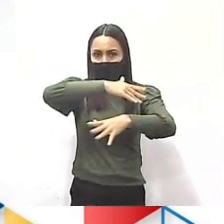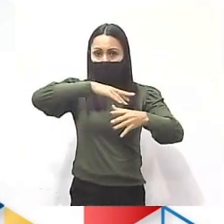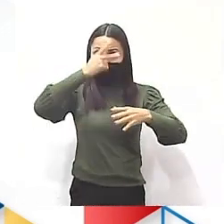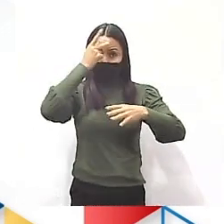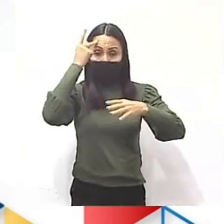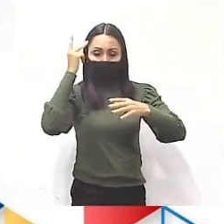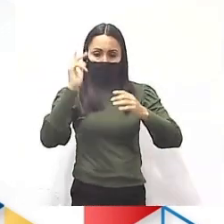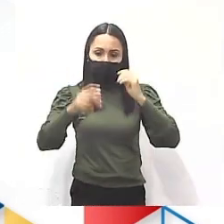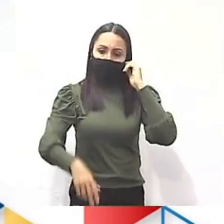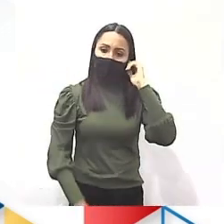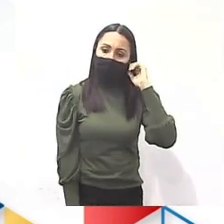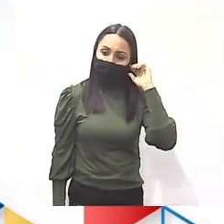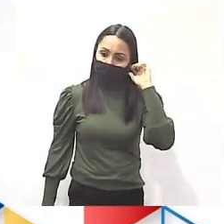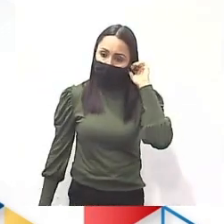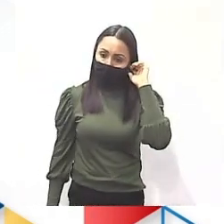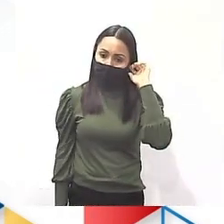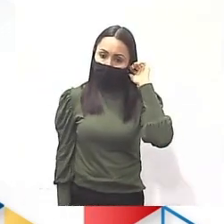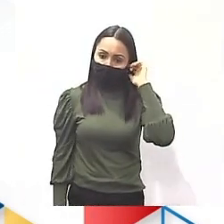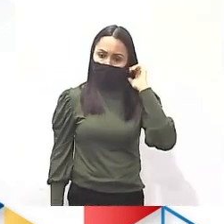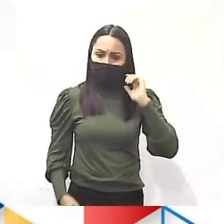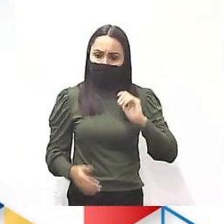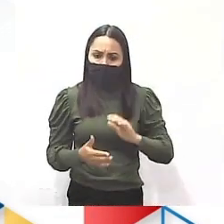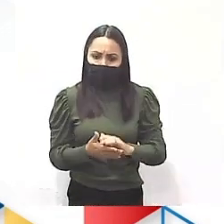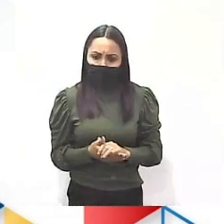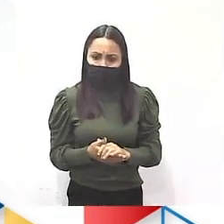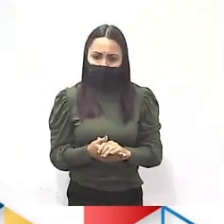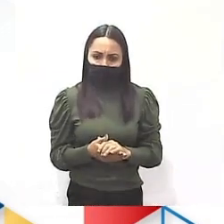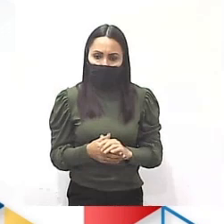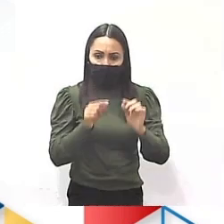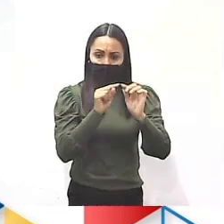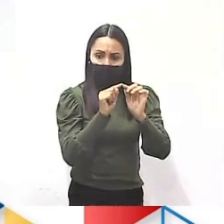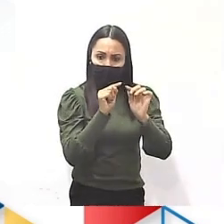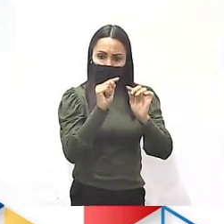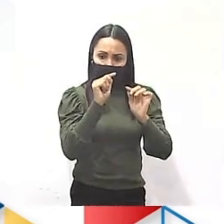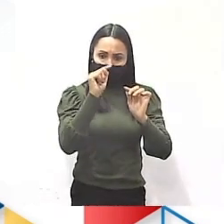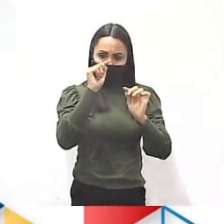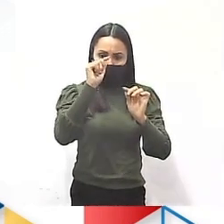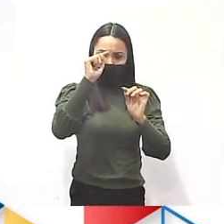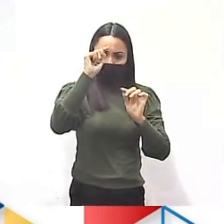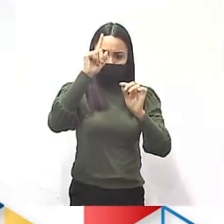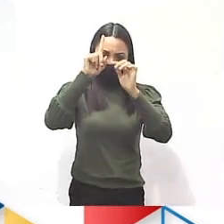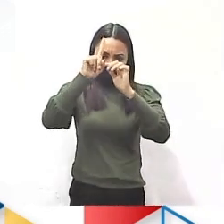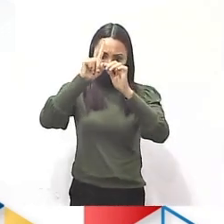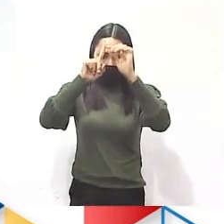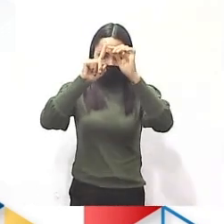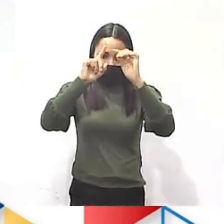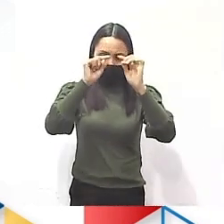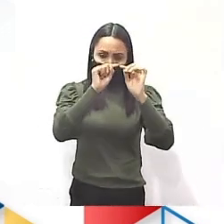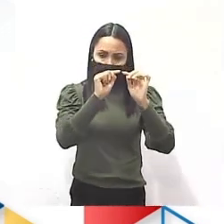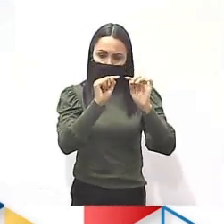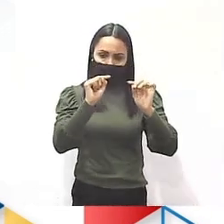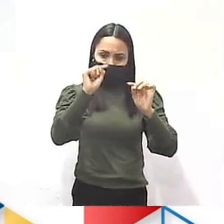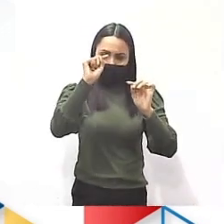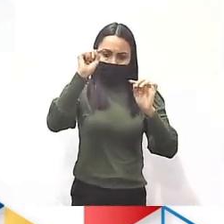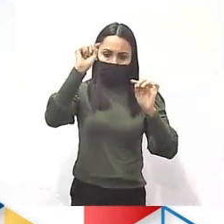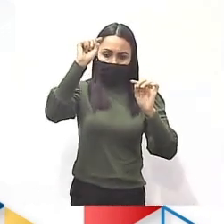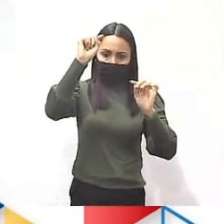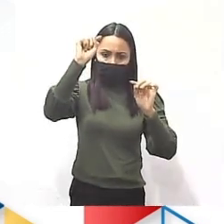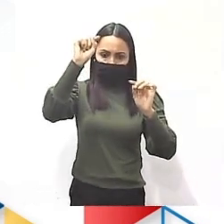que a temperatura ela vai aumentando. Ali na ilha de calor, enquanto na área rural a gente